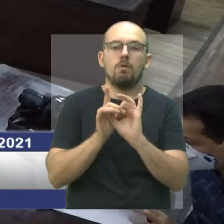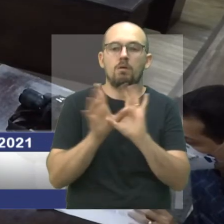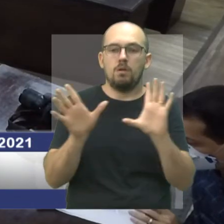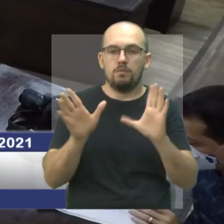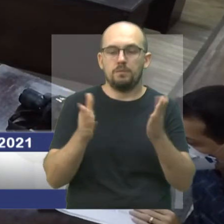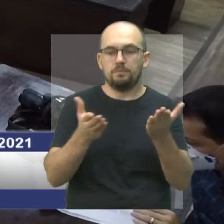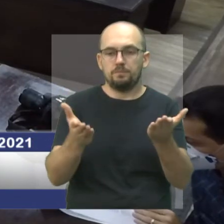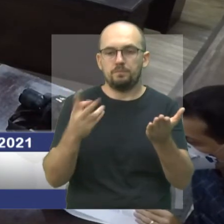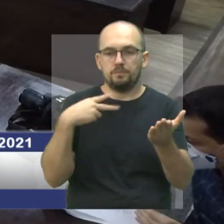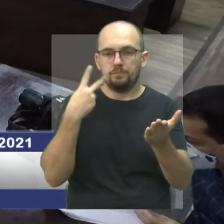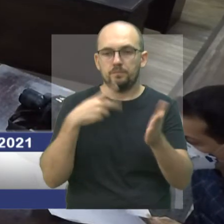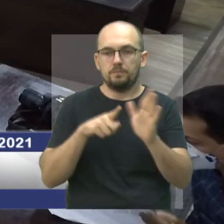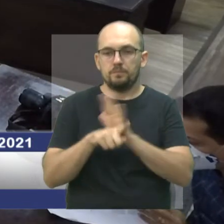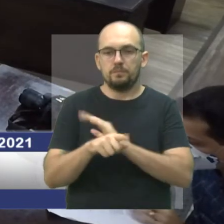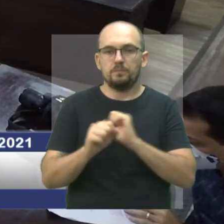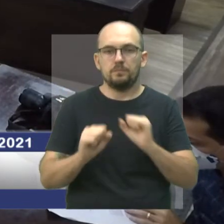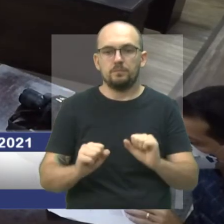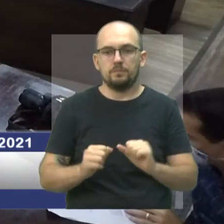os senhores vereadores.